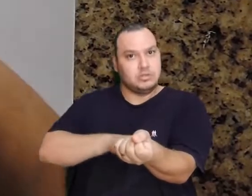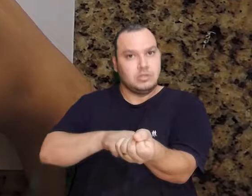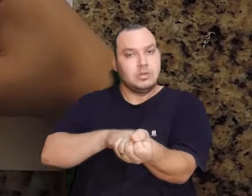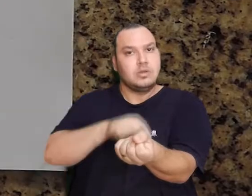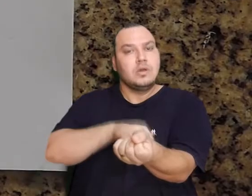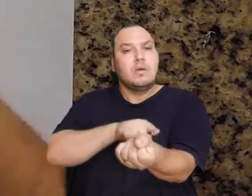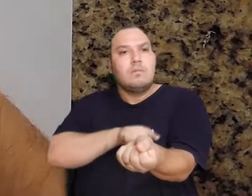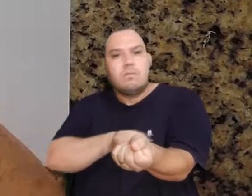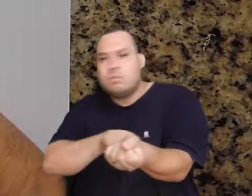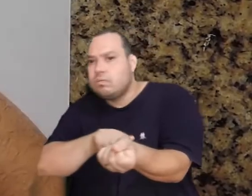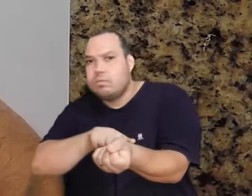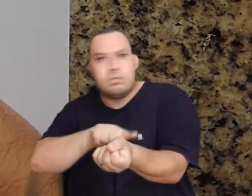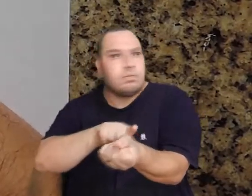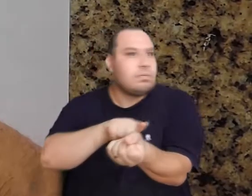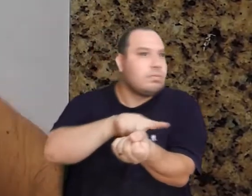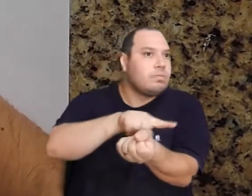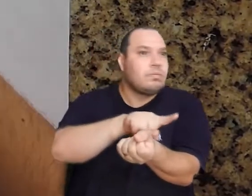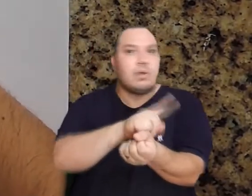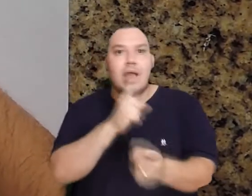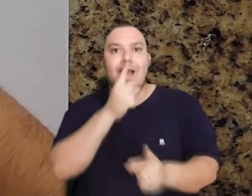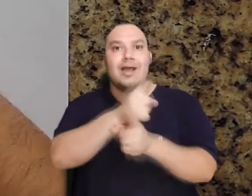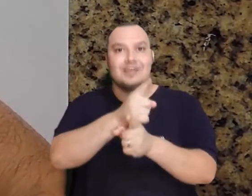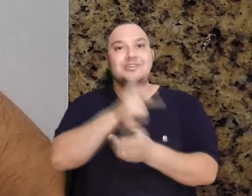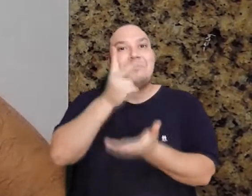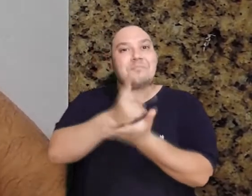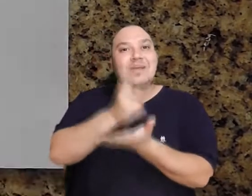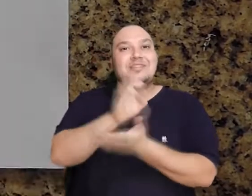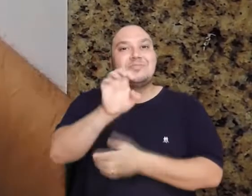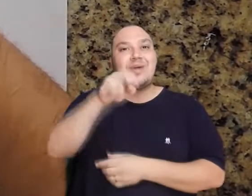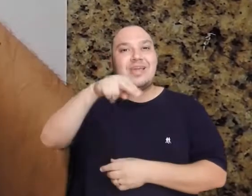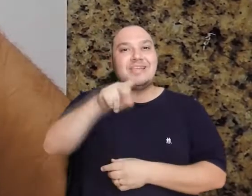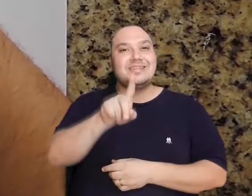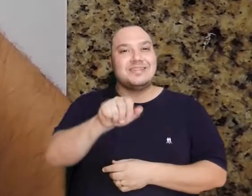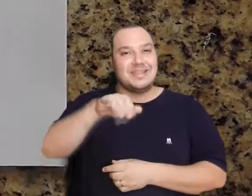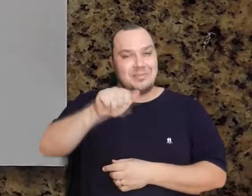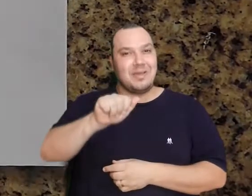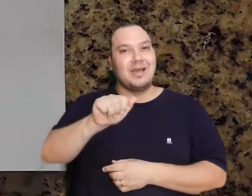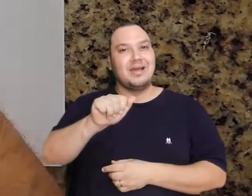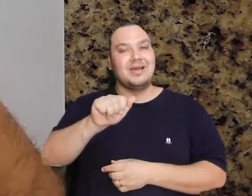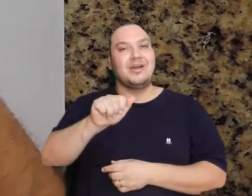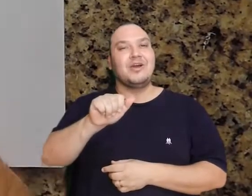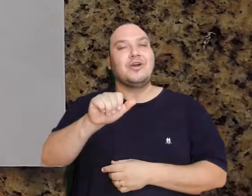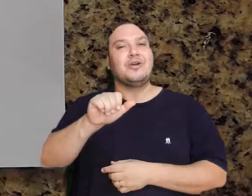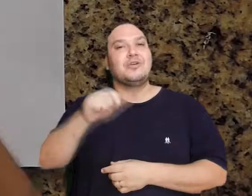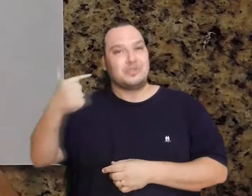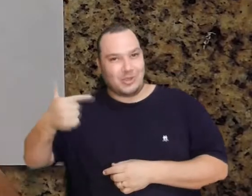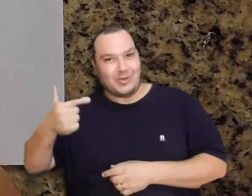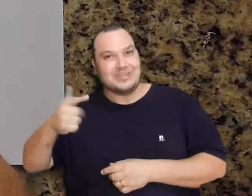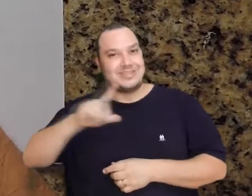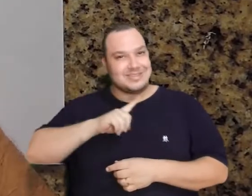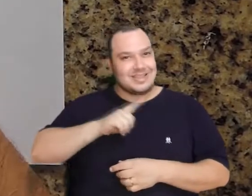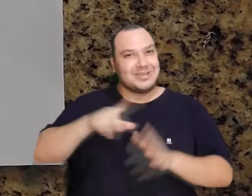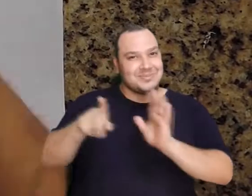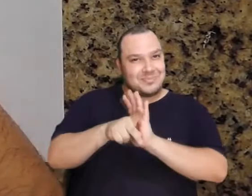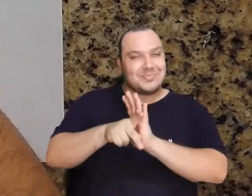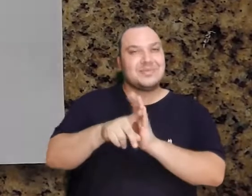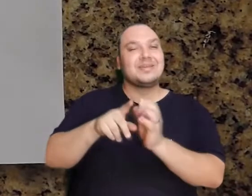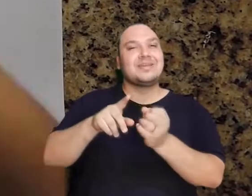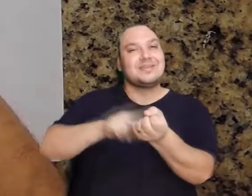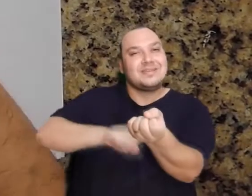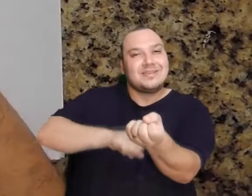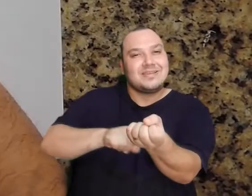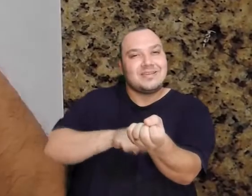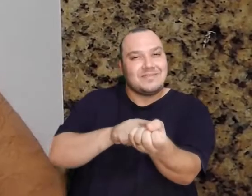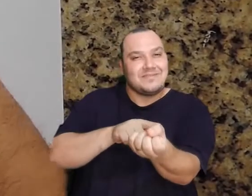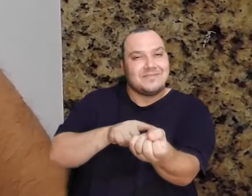sanguínea, onde ele se depara com receptores da enzima conversora de angiotensina 2 nas células do epitélio vascular.